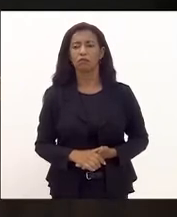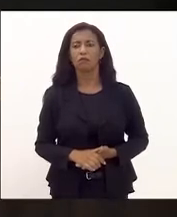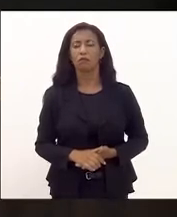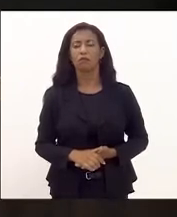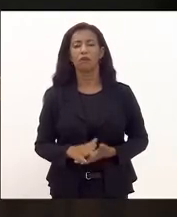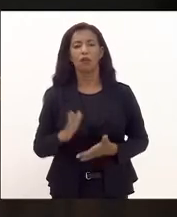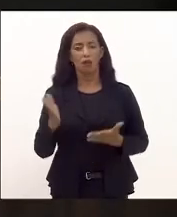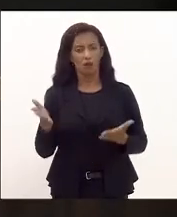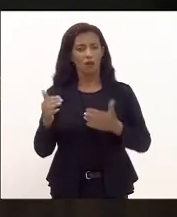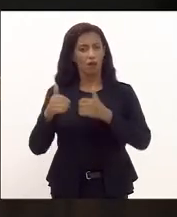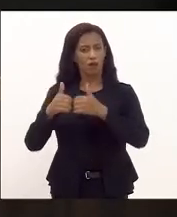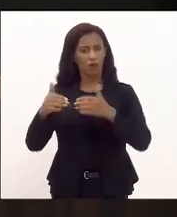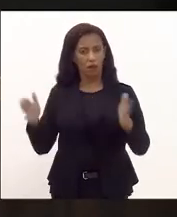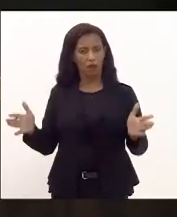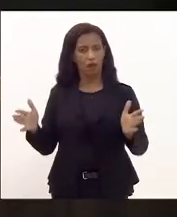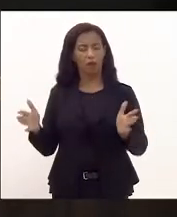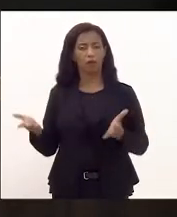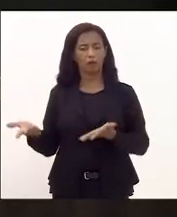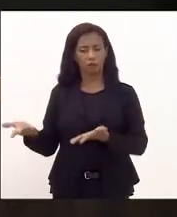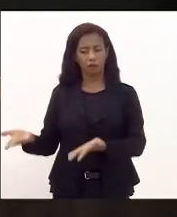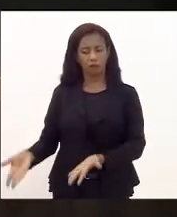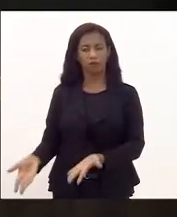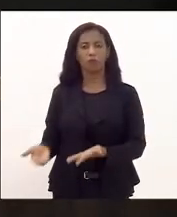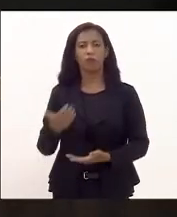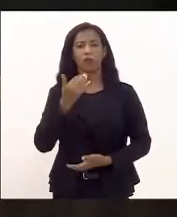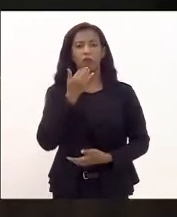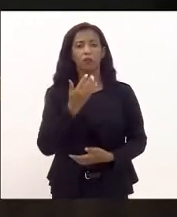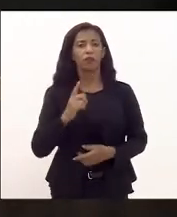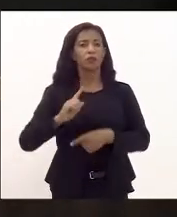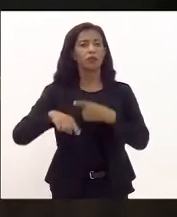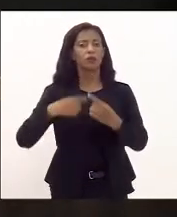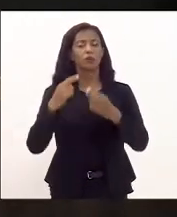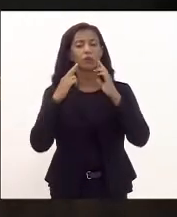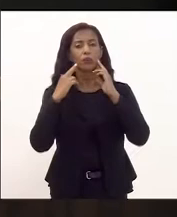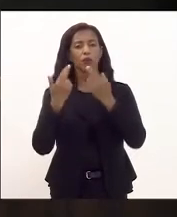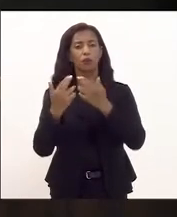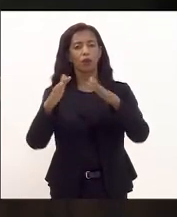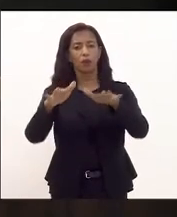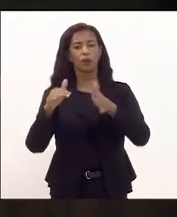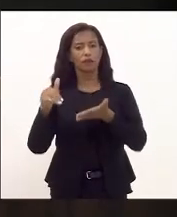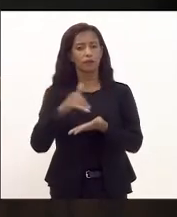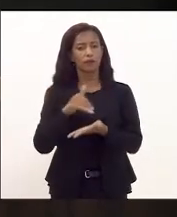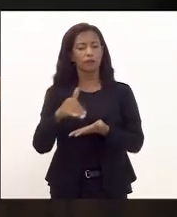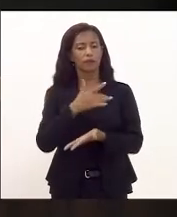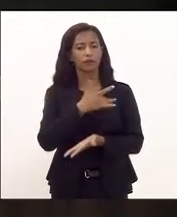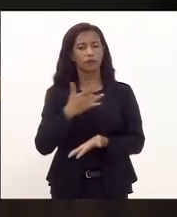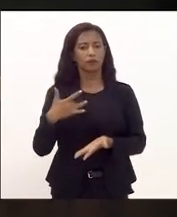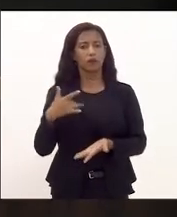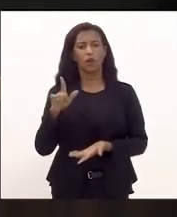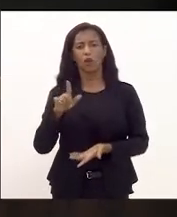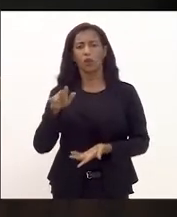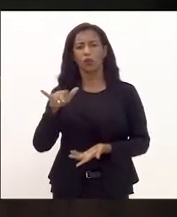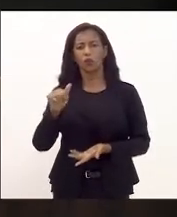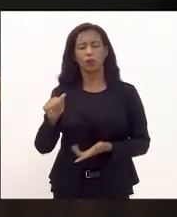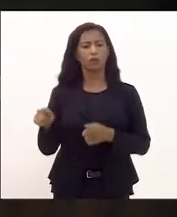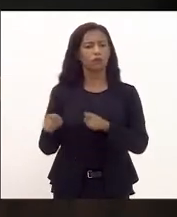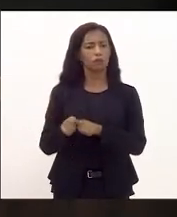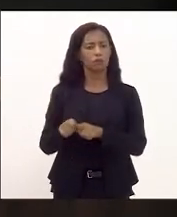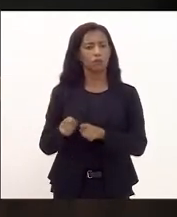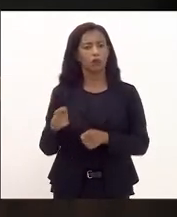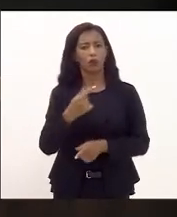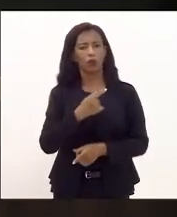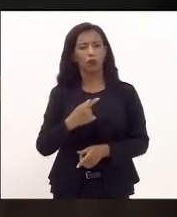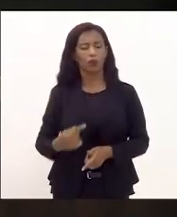frente, vai ficar aberto a mesa. E nós vamos pedir depois uma audiência com a Secretaria de Saúde, a Lucinha também, com